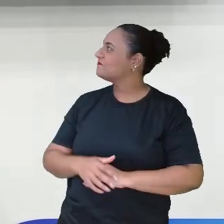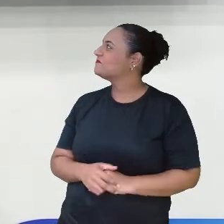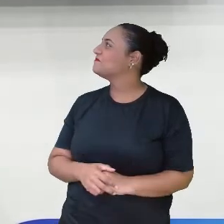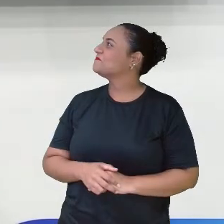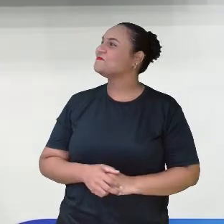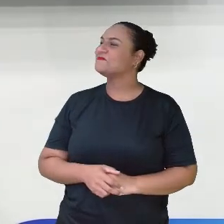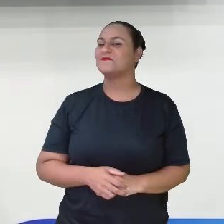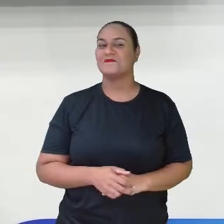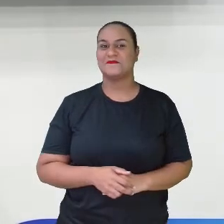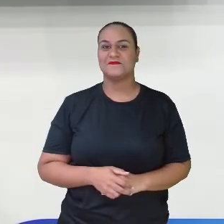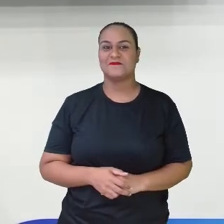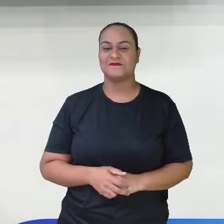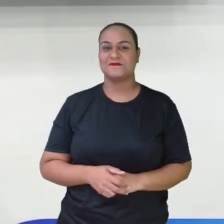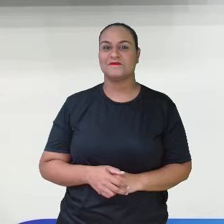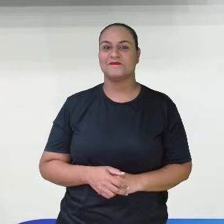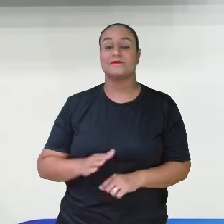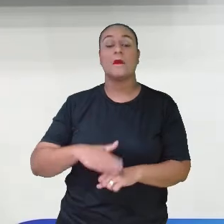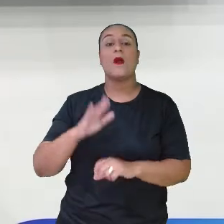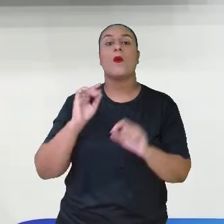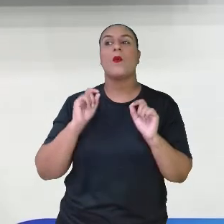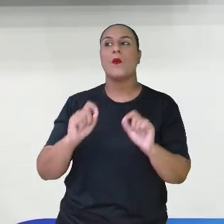mais?